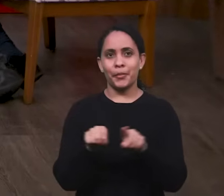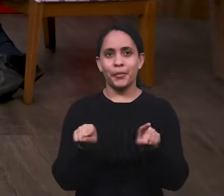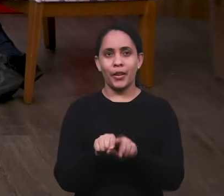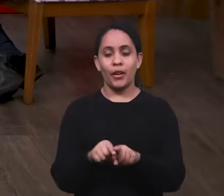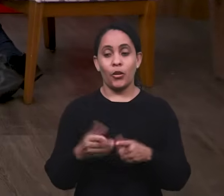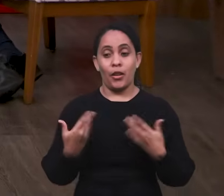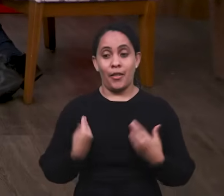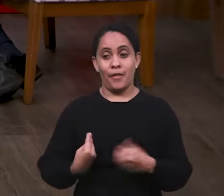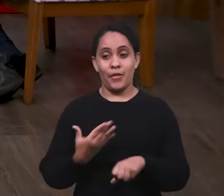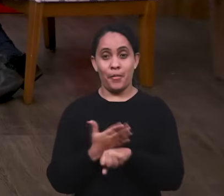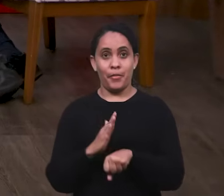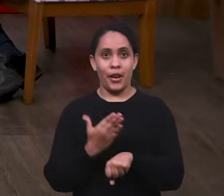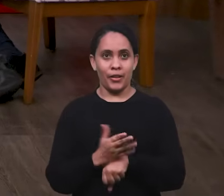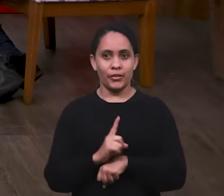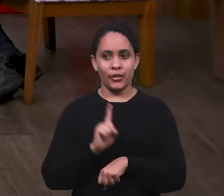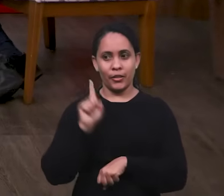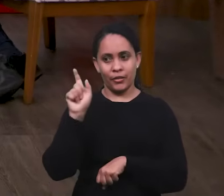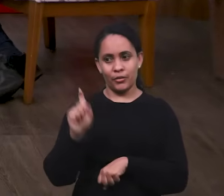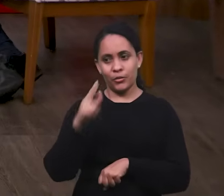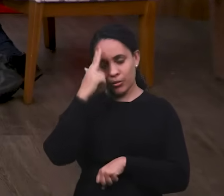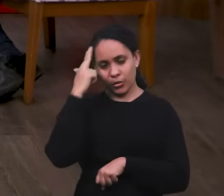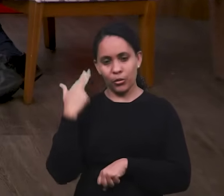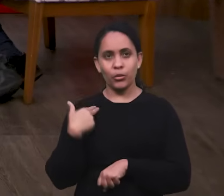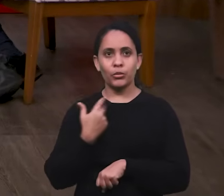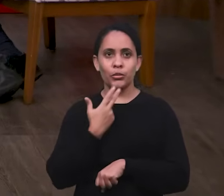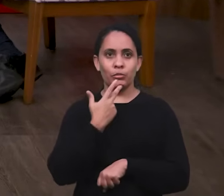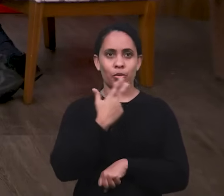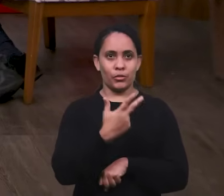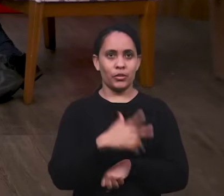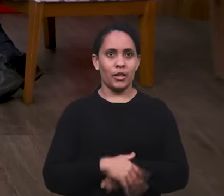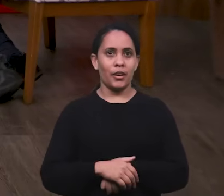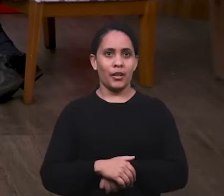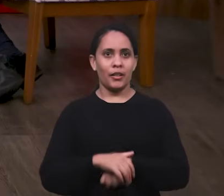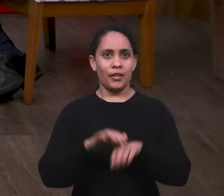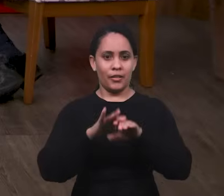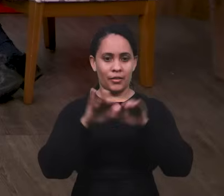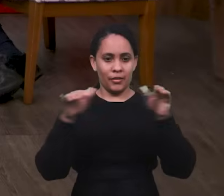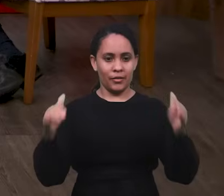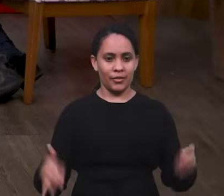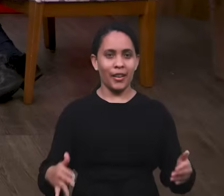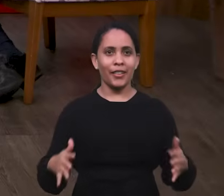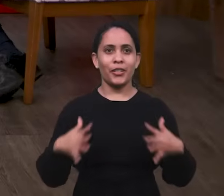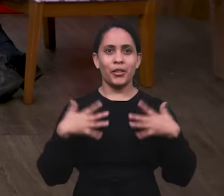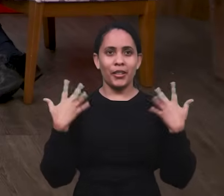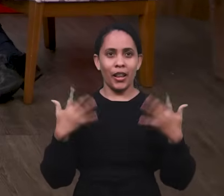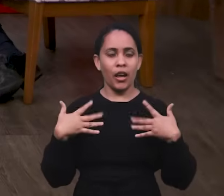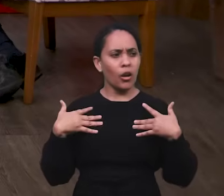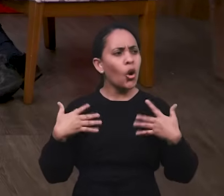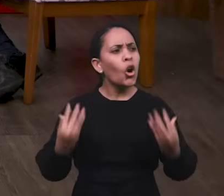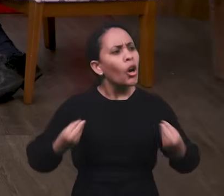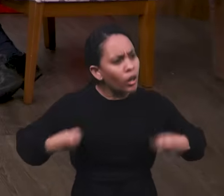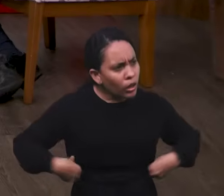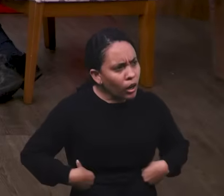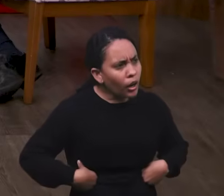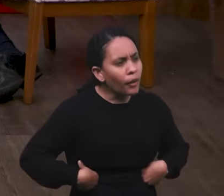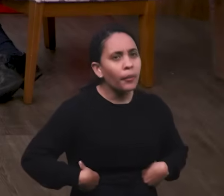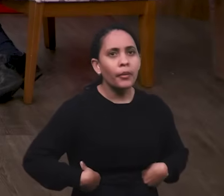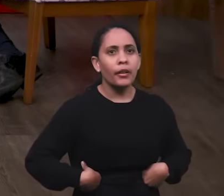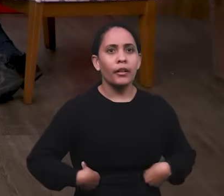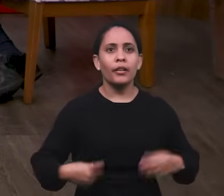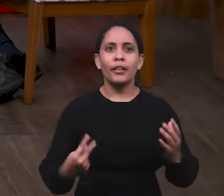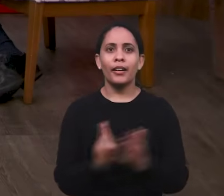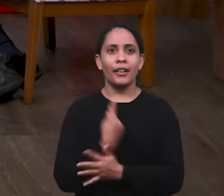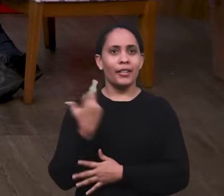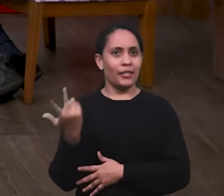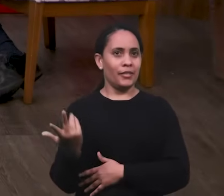vamos levar aqui para o lado prático. Talvez ele contou esse sonho Alegre, na mesa né? do jantar, alegre. Todo mundo fala, peraí, rapaz, que